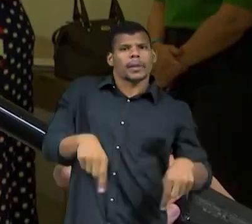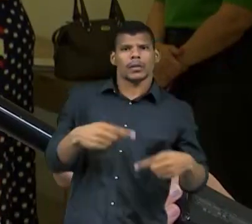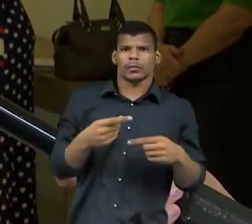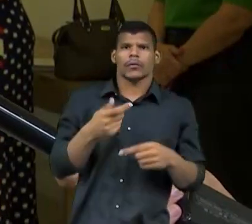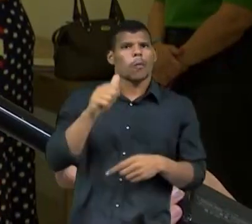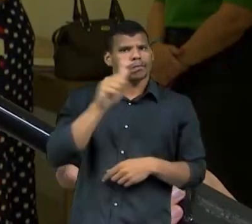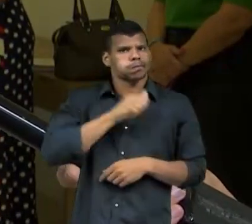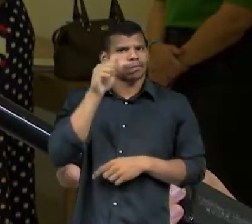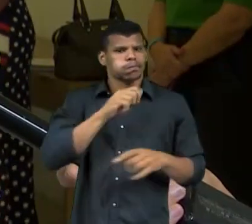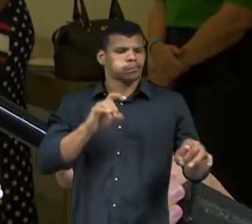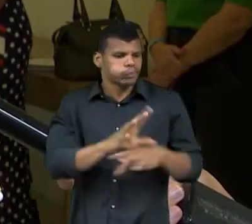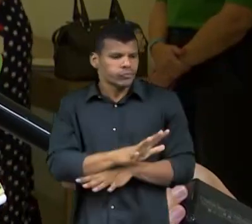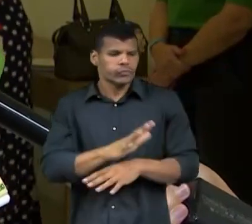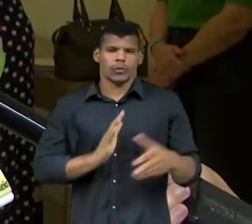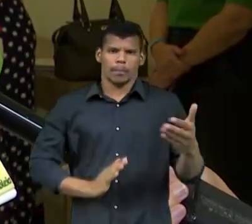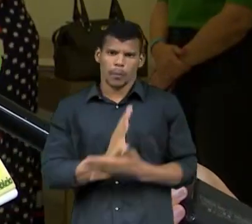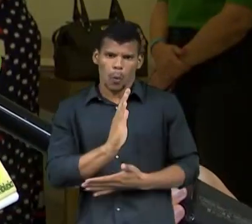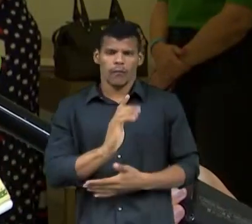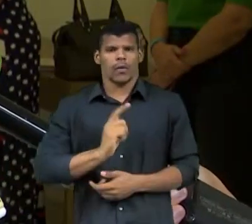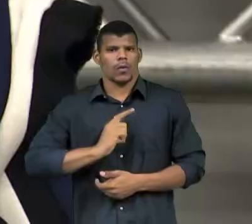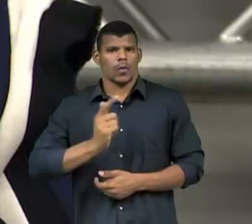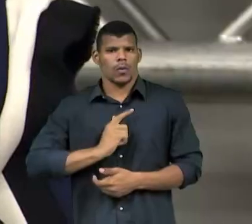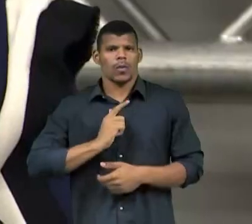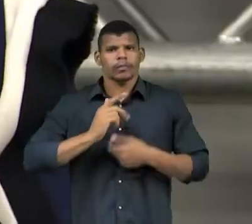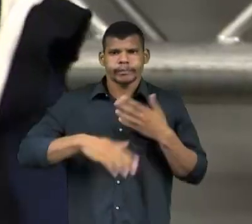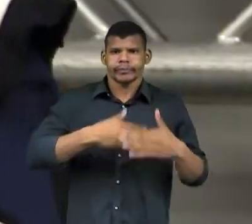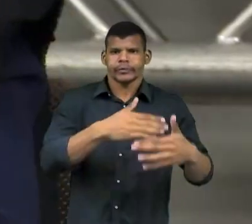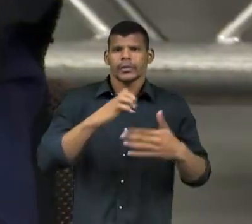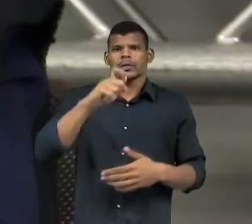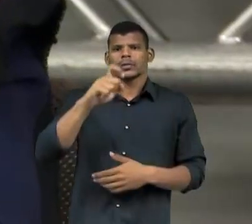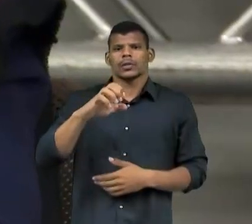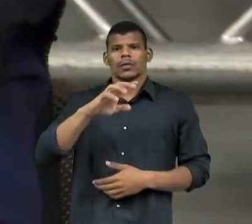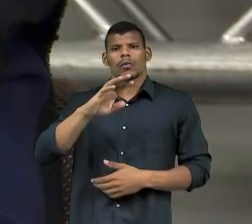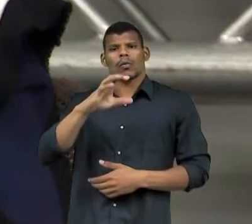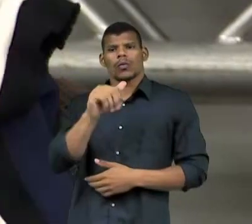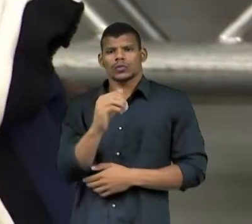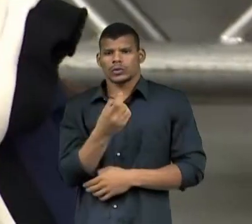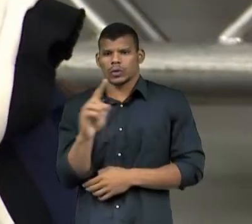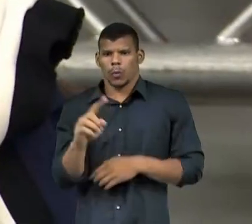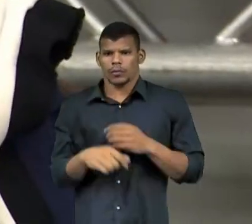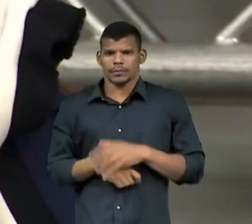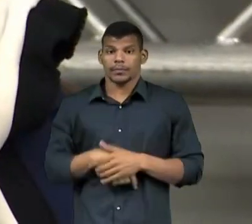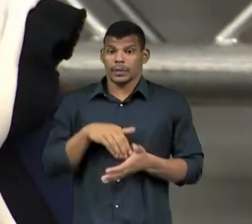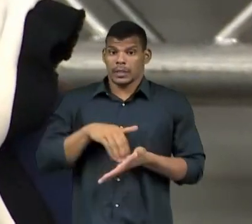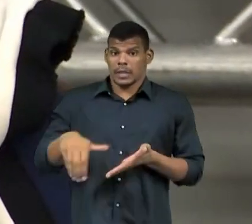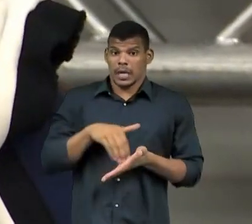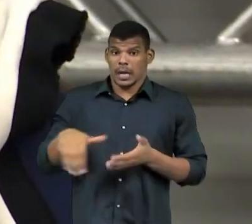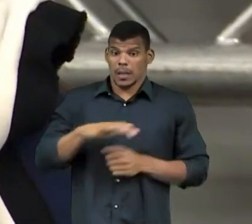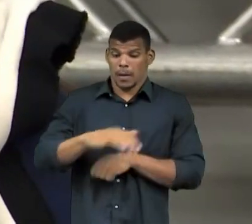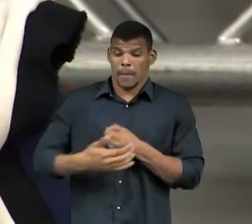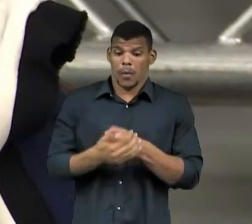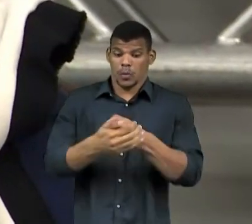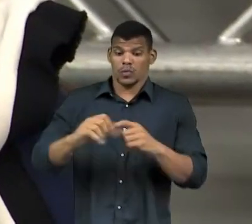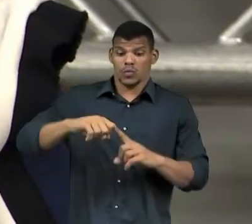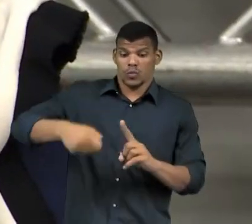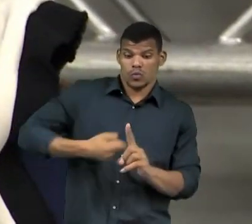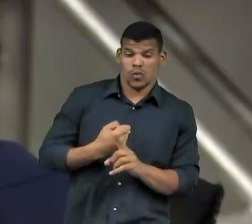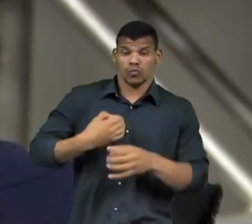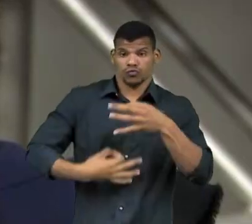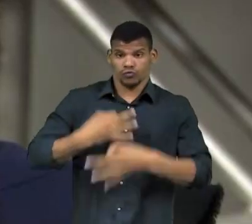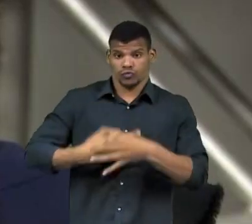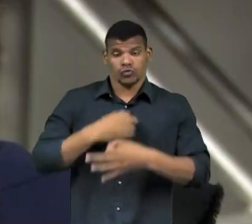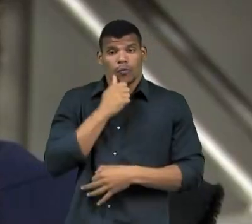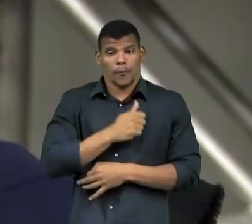estivesse aprovado, né, e já em execução. A secretária da Proteção Social, Justiça, Cidadania, Mulheres e